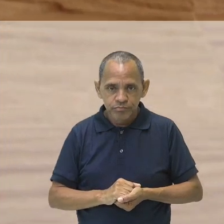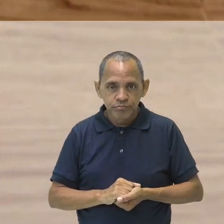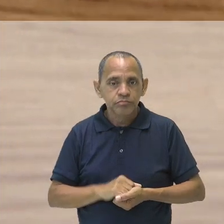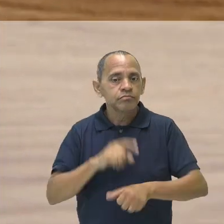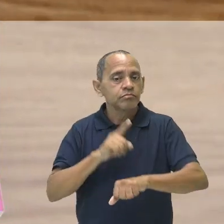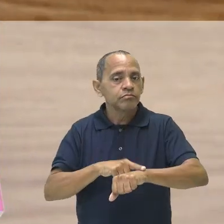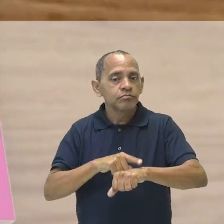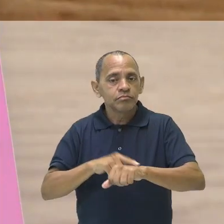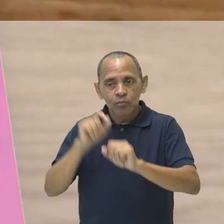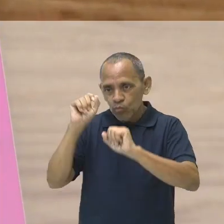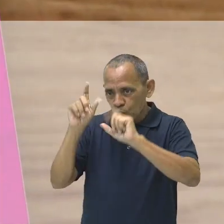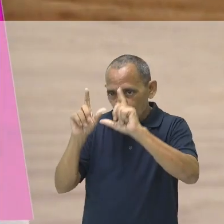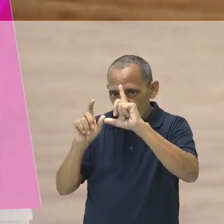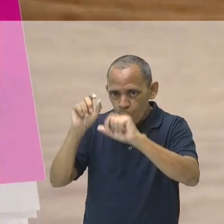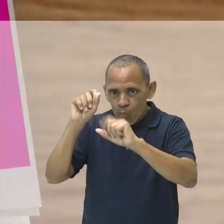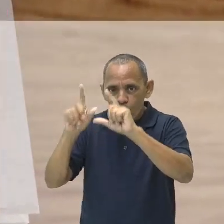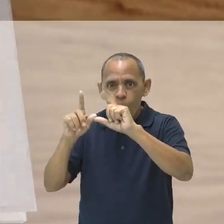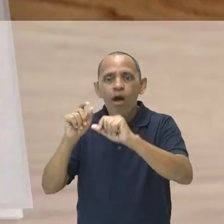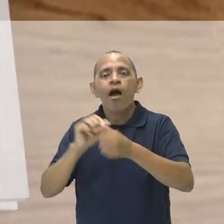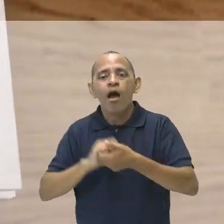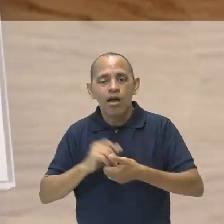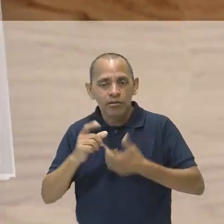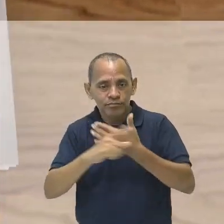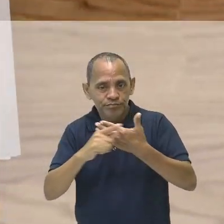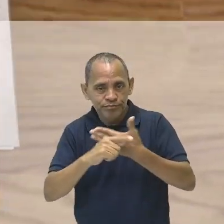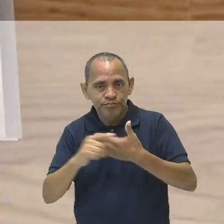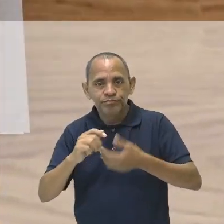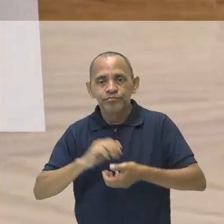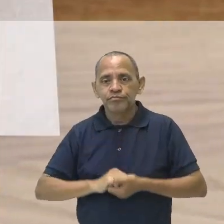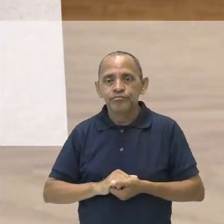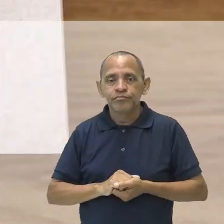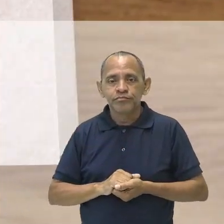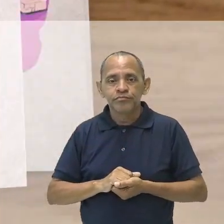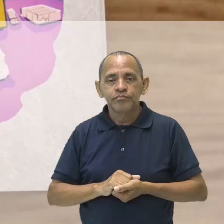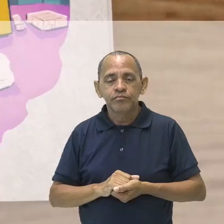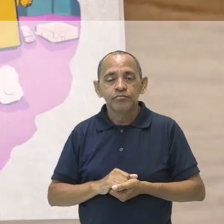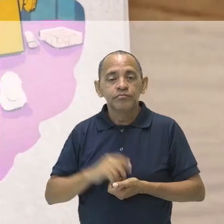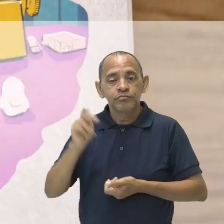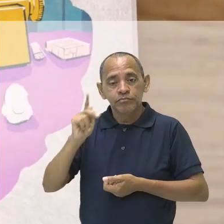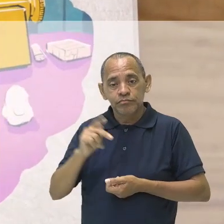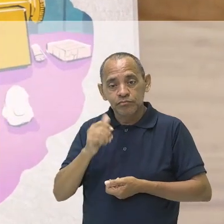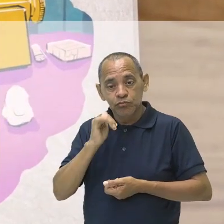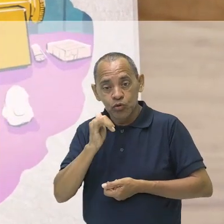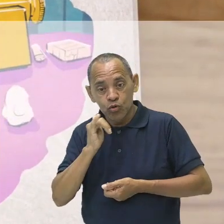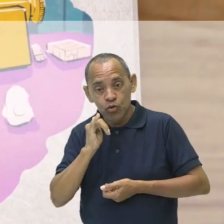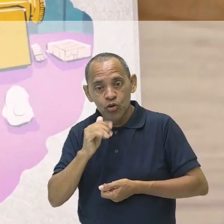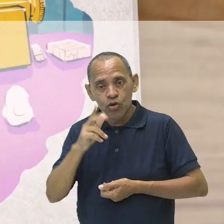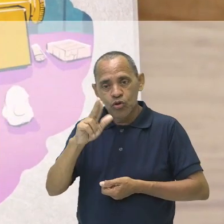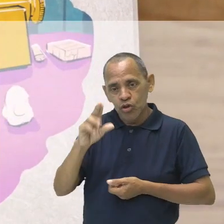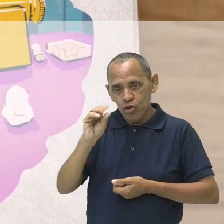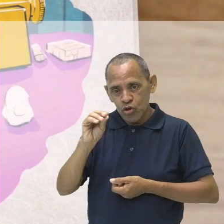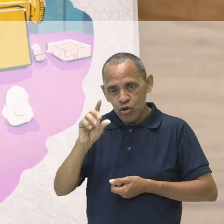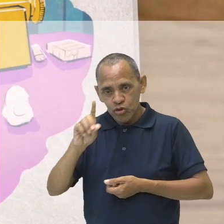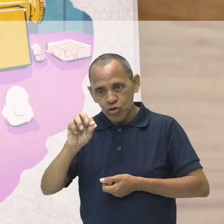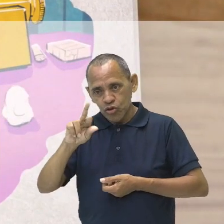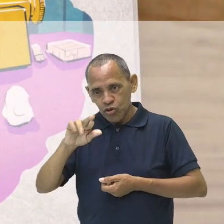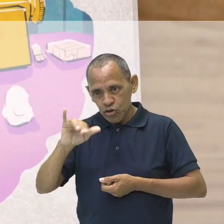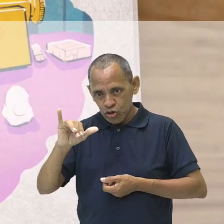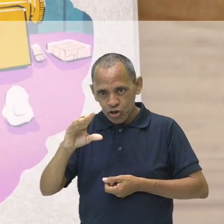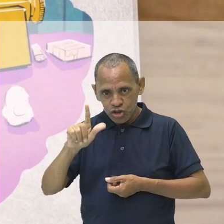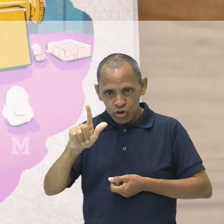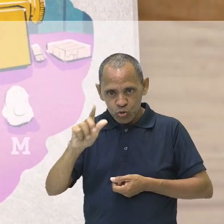A Hora da Estrela, Clarice Lispector. A história é narrada por Rodrigo S.M.,